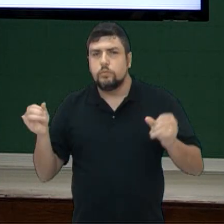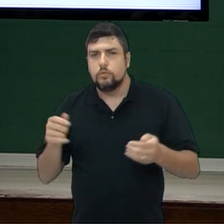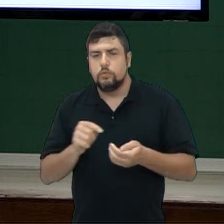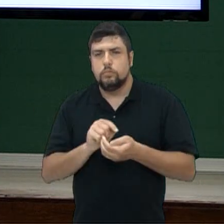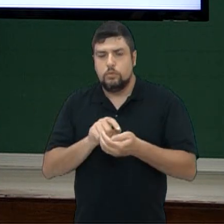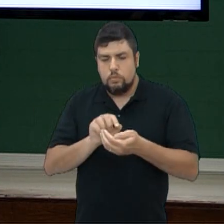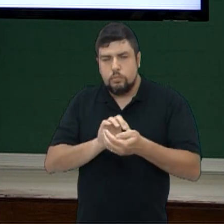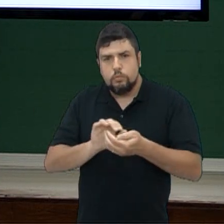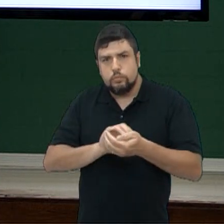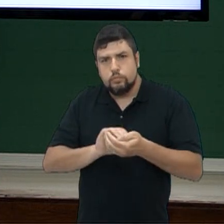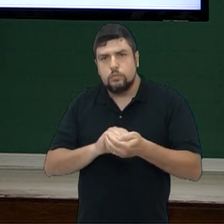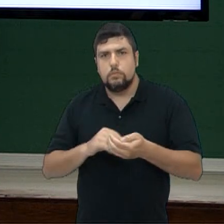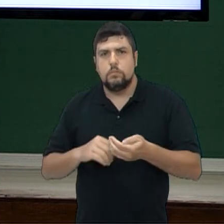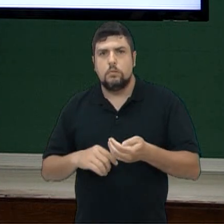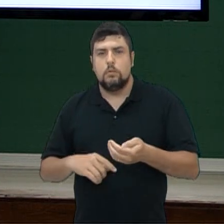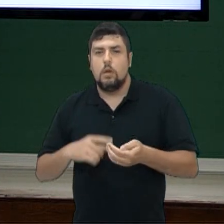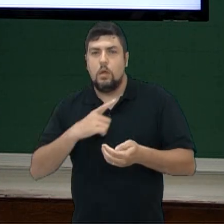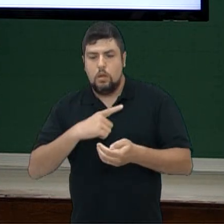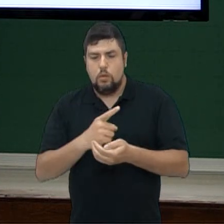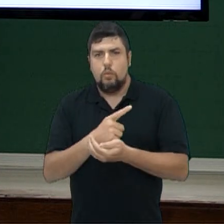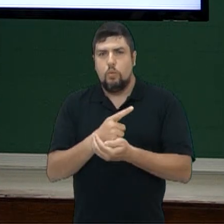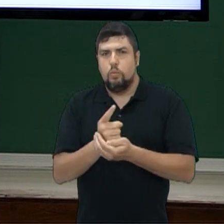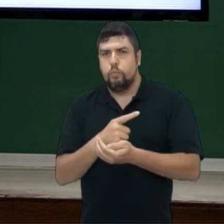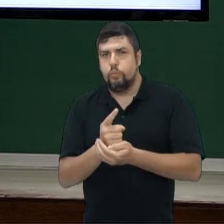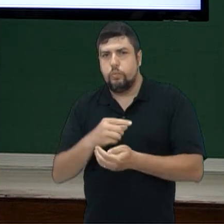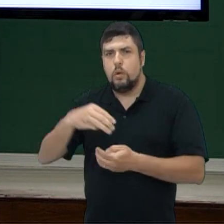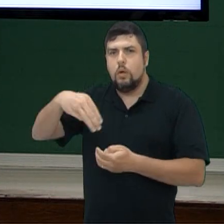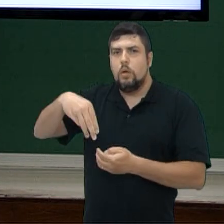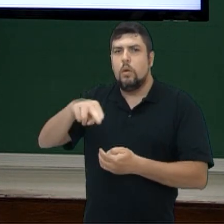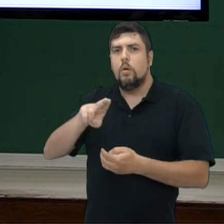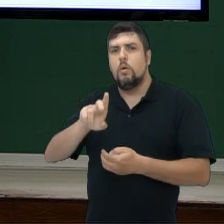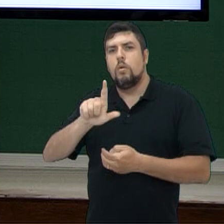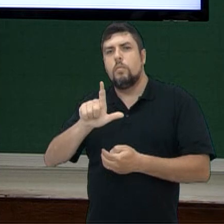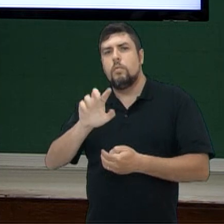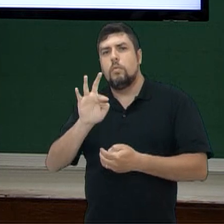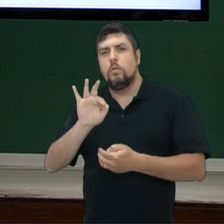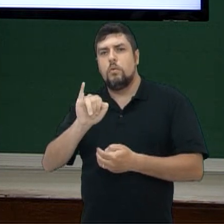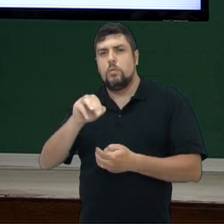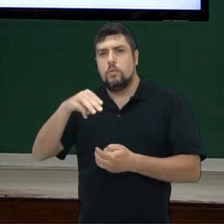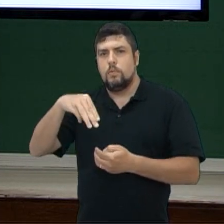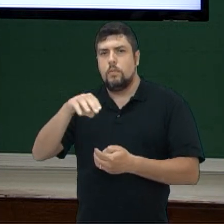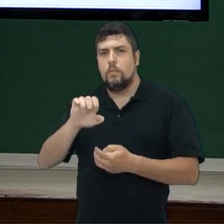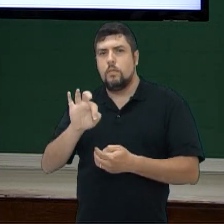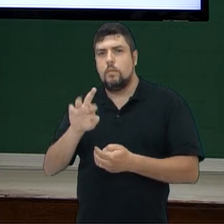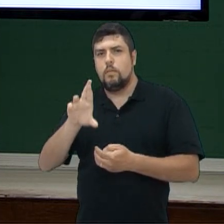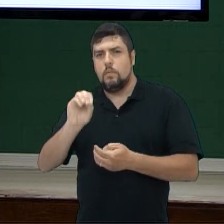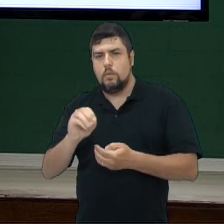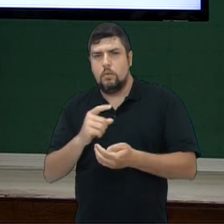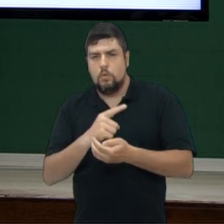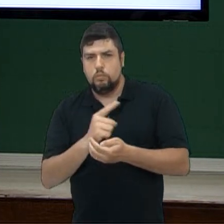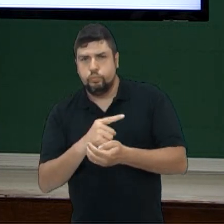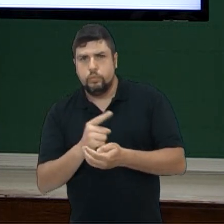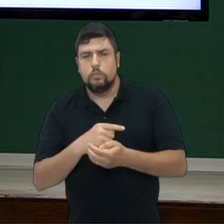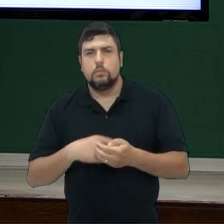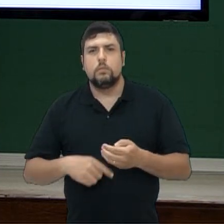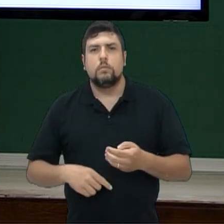como o multímetro, né, o galvanômetro. Né, no caso do multímetro, ele mede além da corrente a tensão, né,